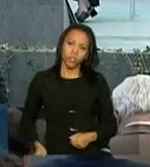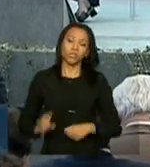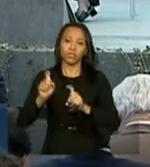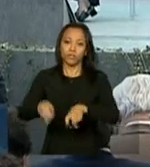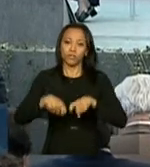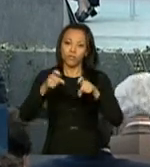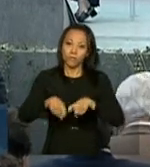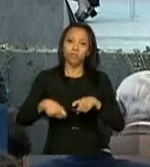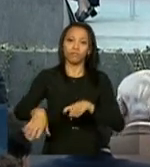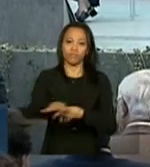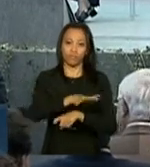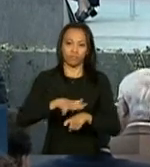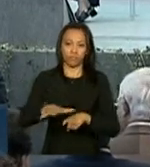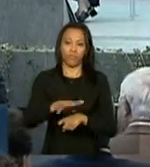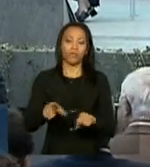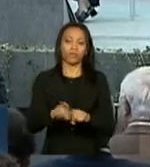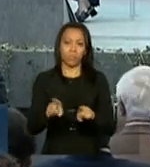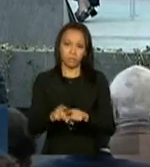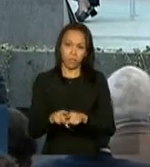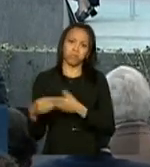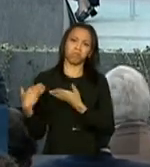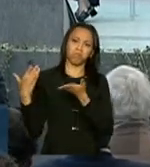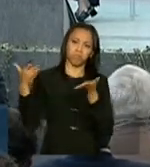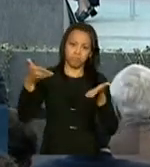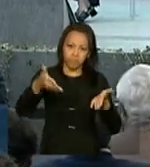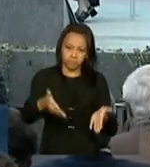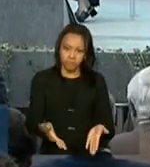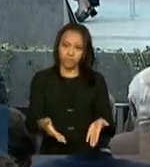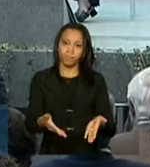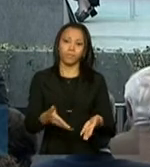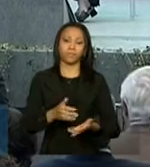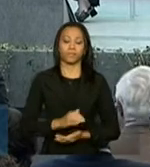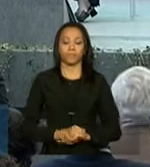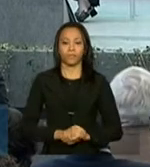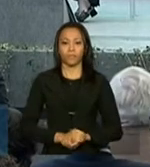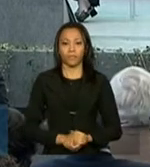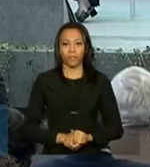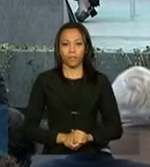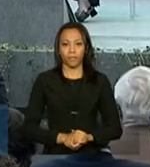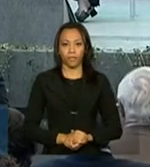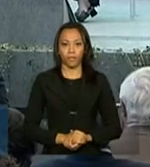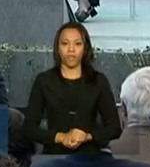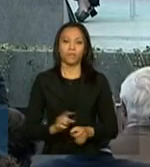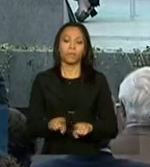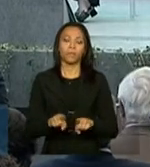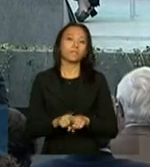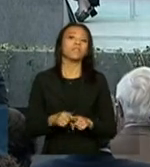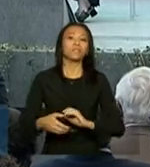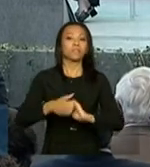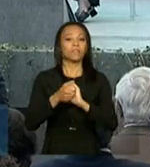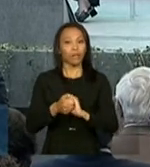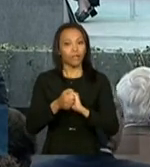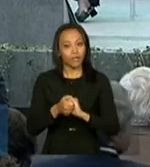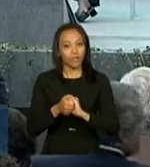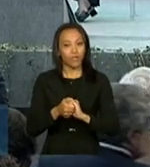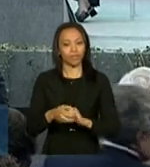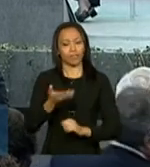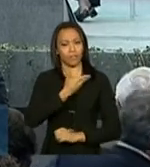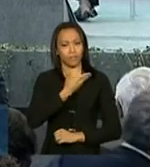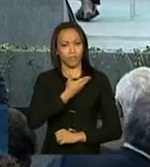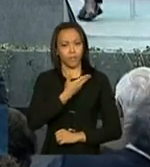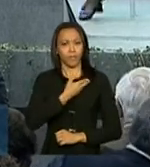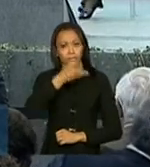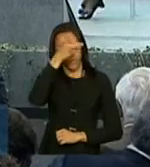Pecuária e Abastecimento, honra o Minas Gerais na esplanada dos ministérios. Saudar também nosso anfitrião, caro amigo,